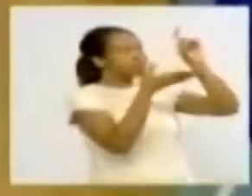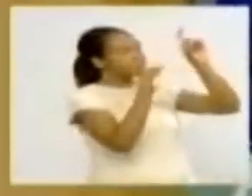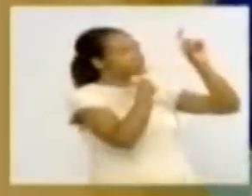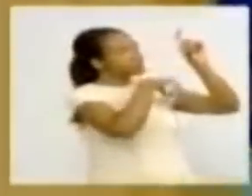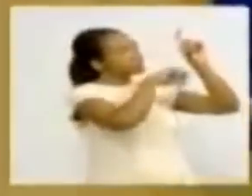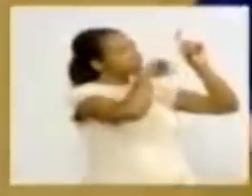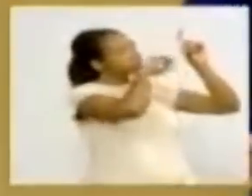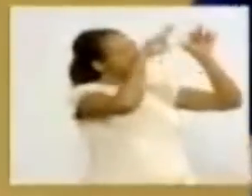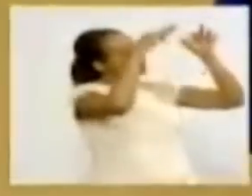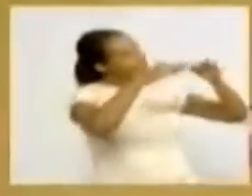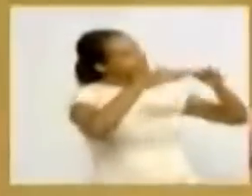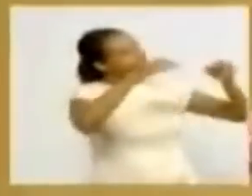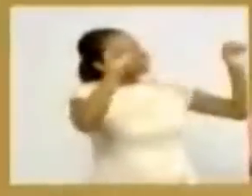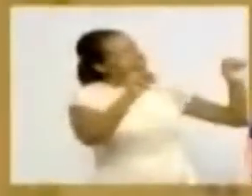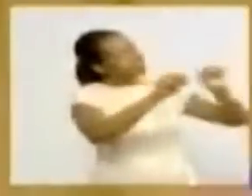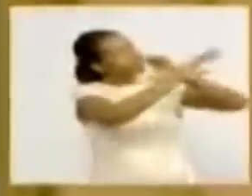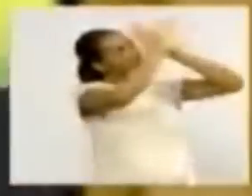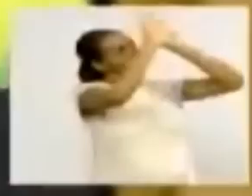glória.